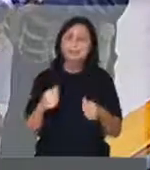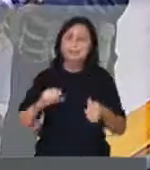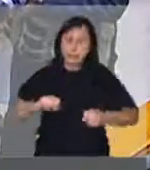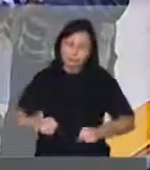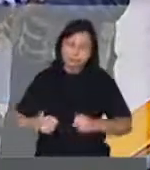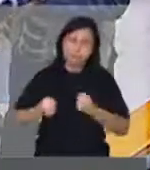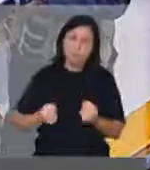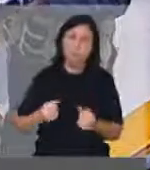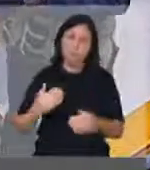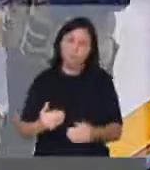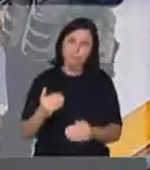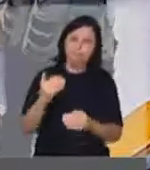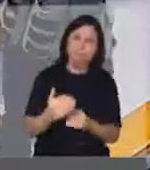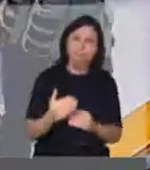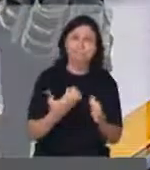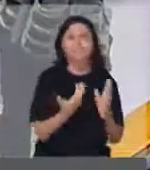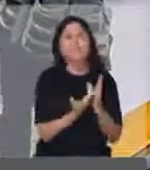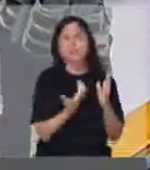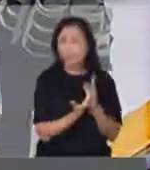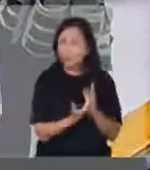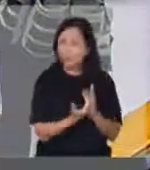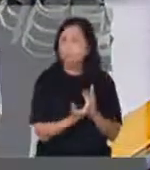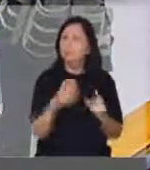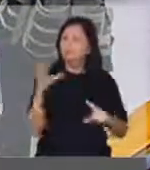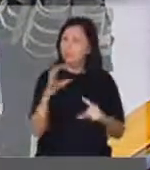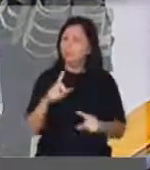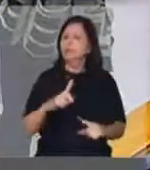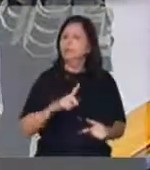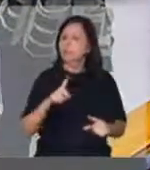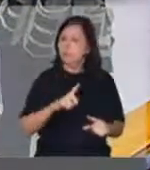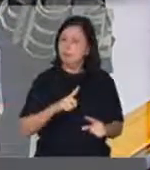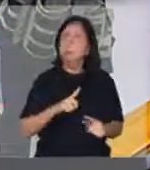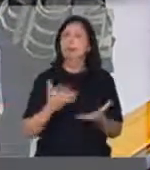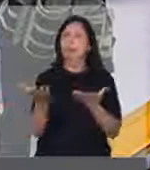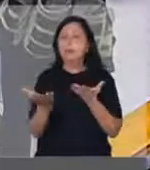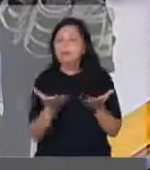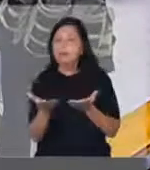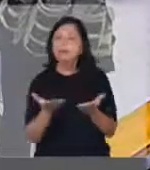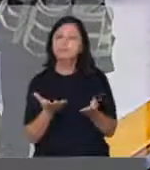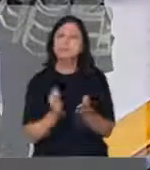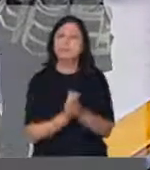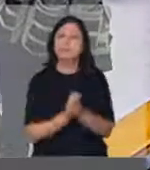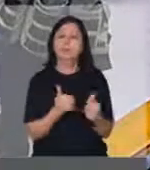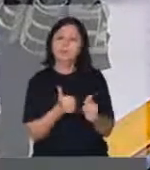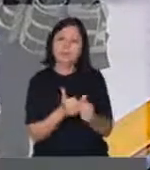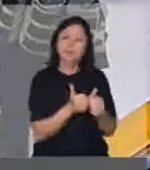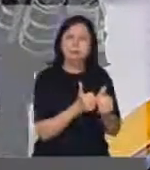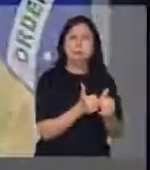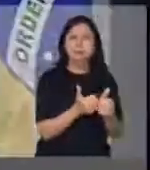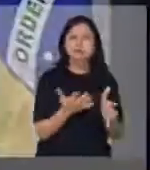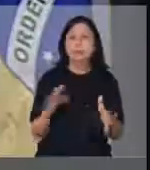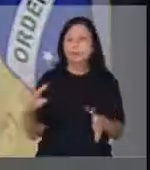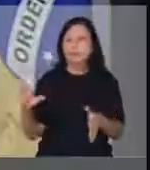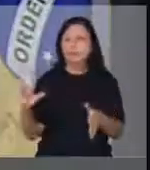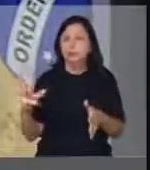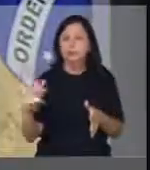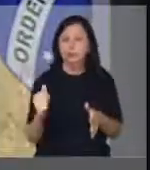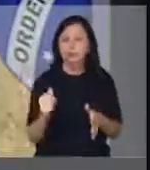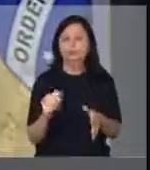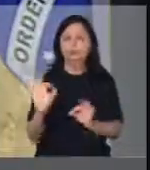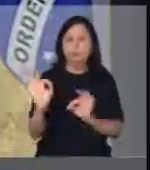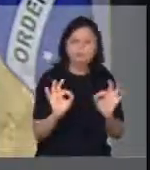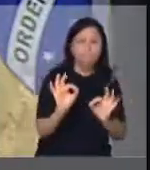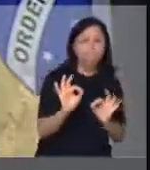mas nem por isso a câmara de deputados têm deixado a de atender a essas recomendações inclusive estaremos mais uma vez recebendo um